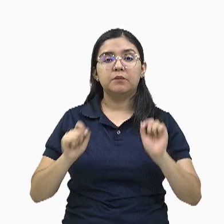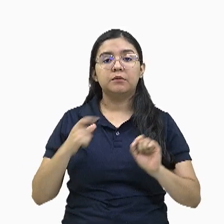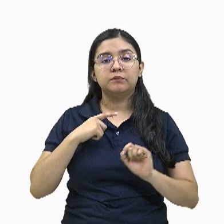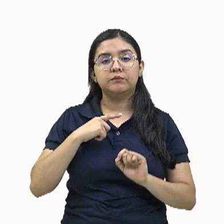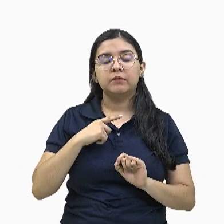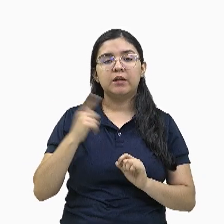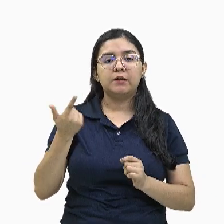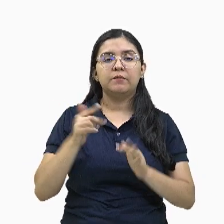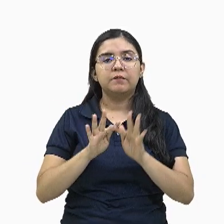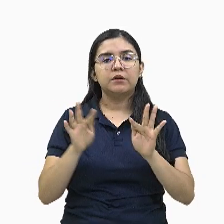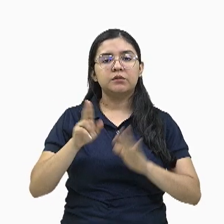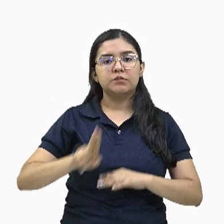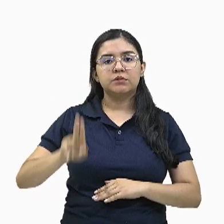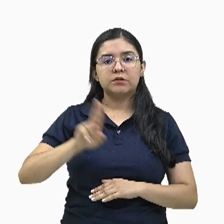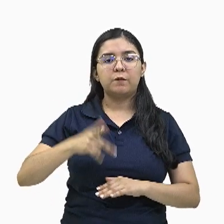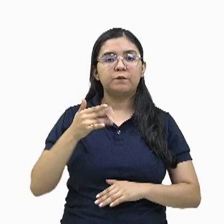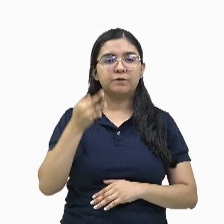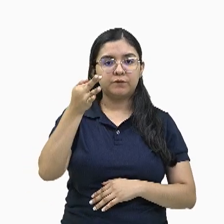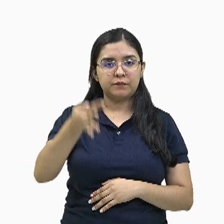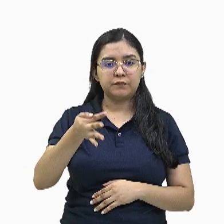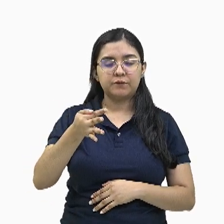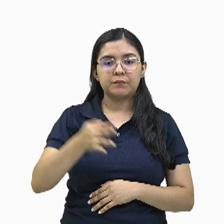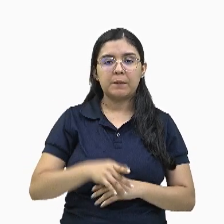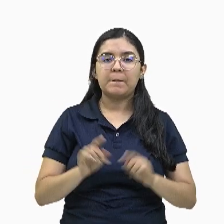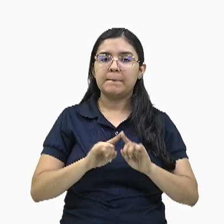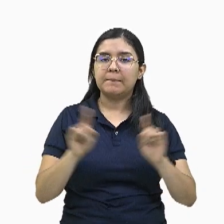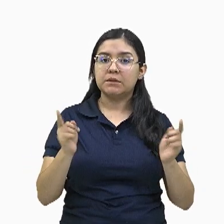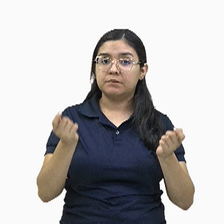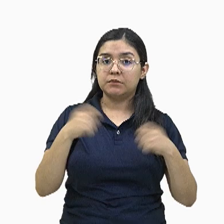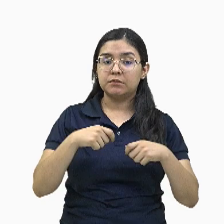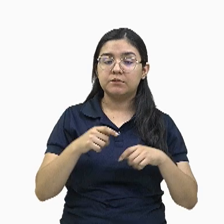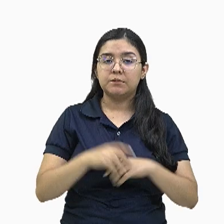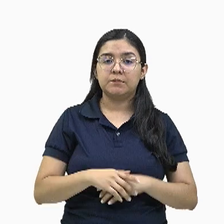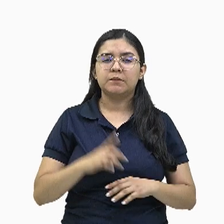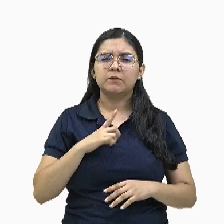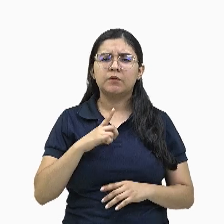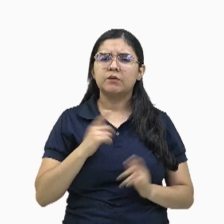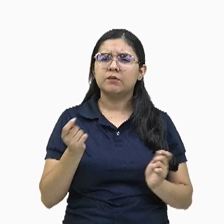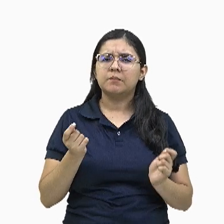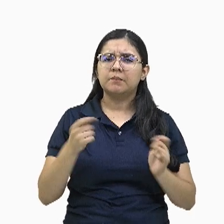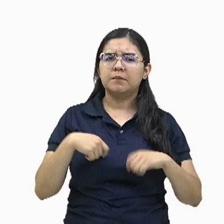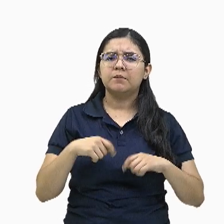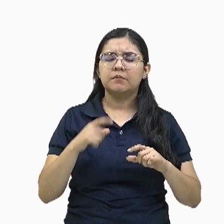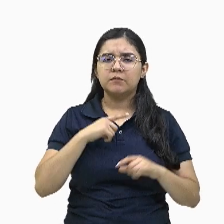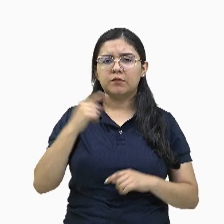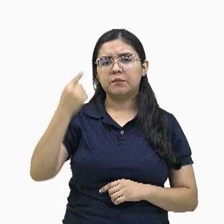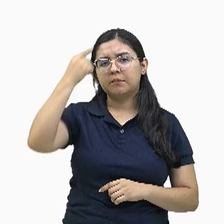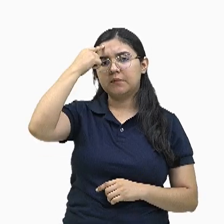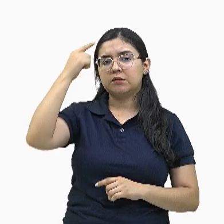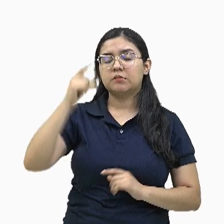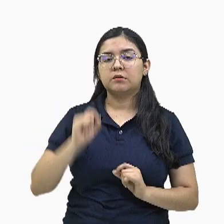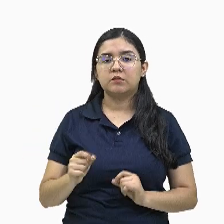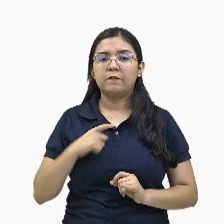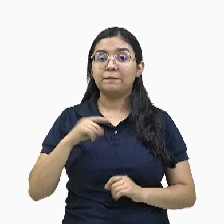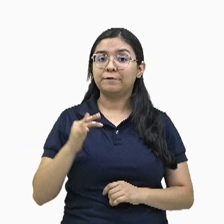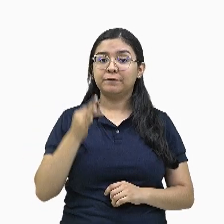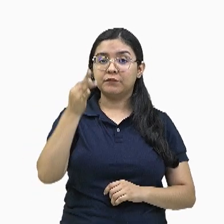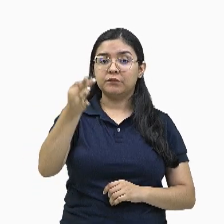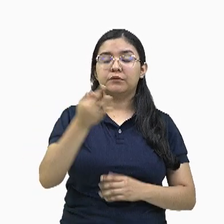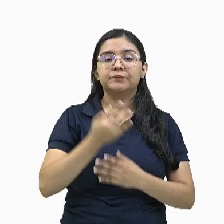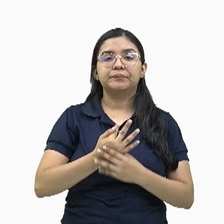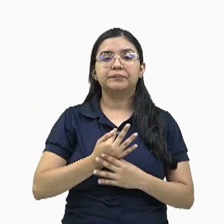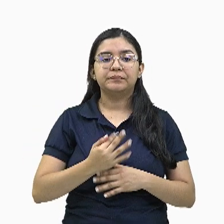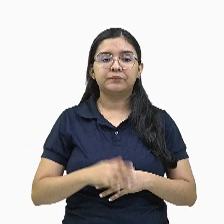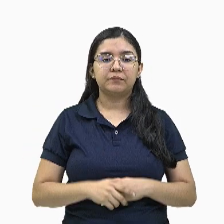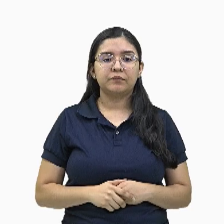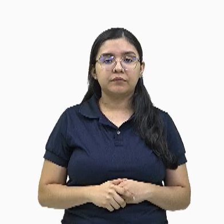expressar, no caso, futuro, mas possibilidades. Porque quando a gente fala em possibilidade, vem na nossa mente, futuro, tá bom?